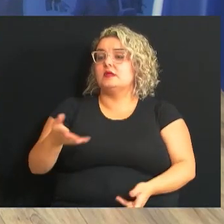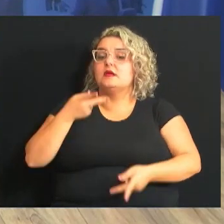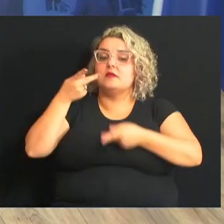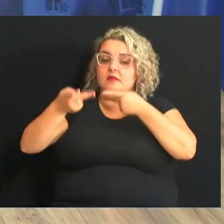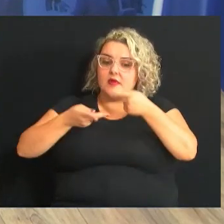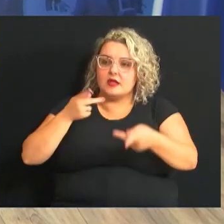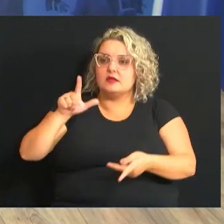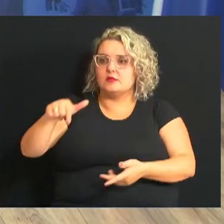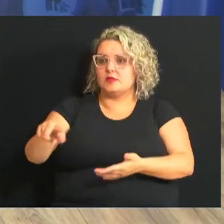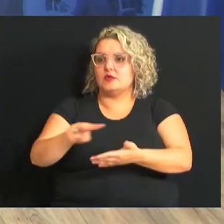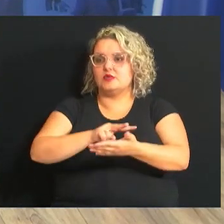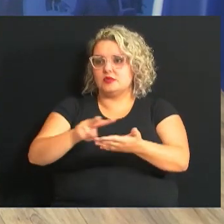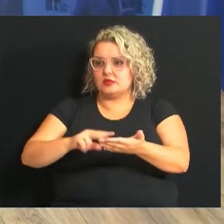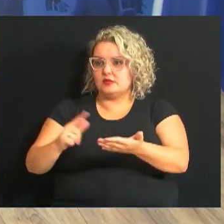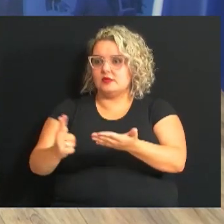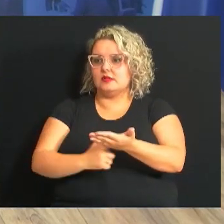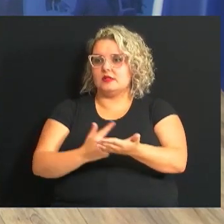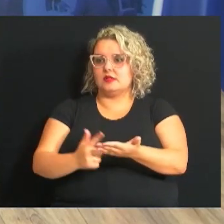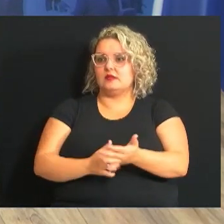livro?